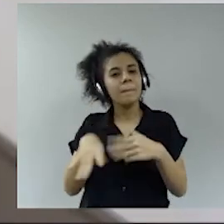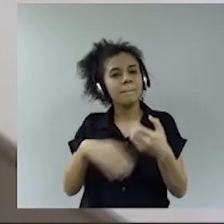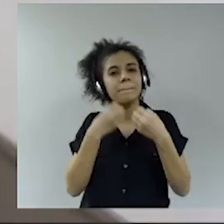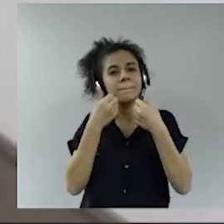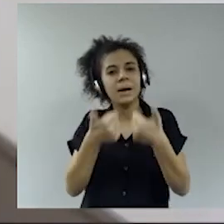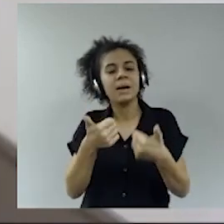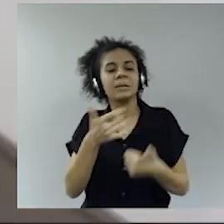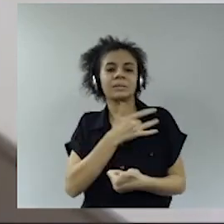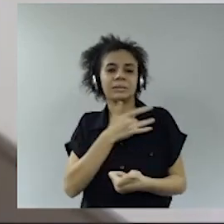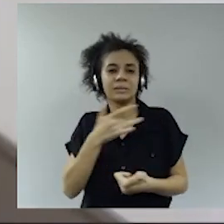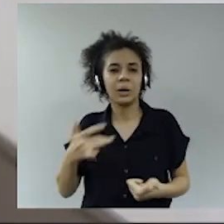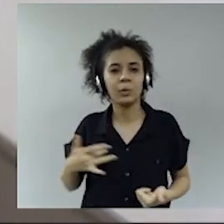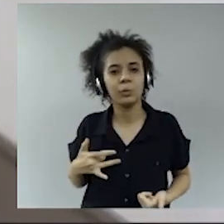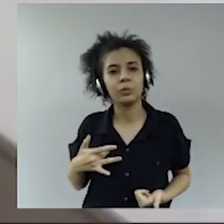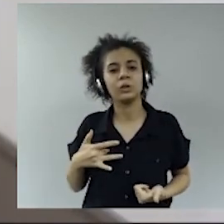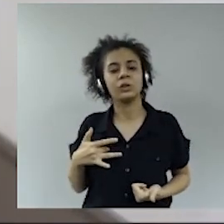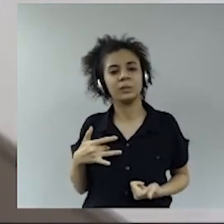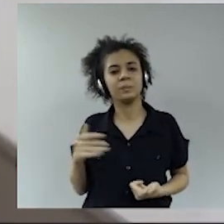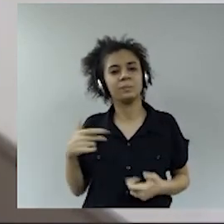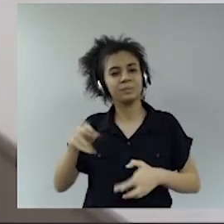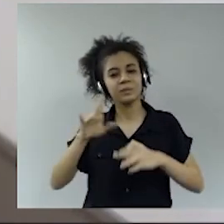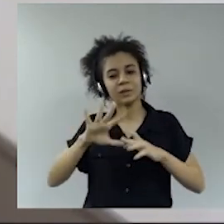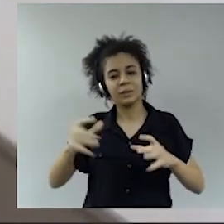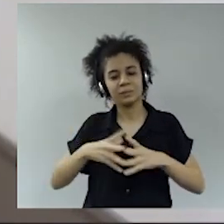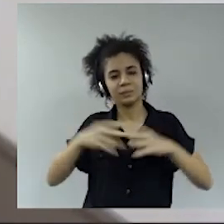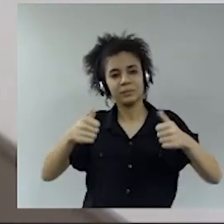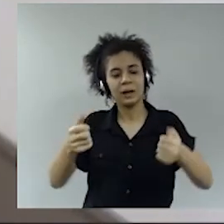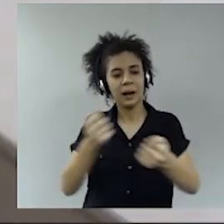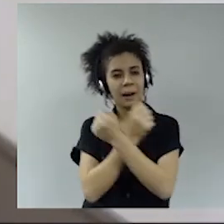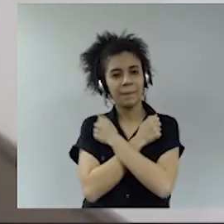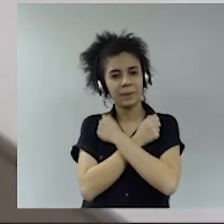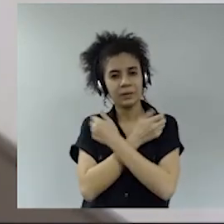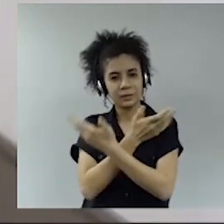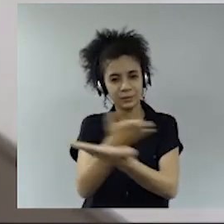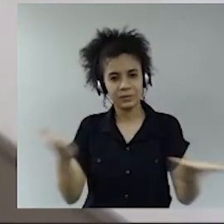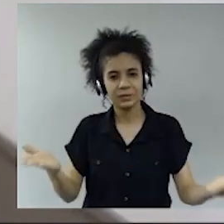estejam com saúde e tenho certeza que tudo isso vai passar. Um abraço a todos.